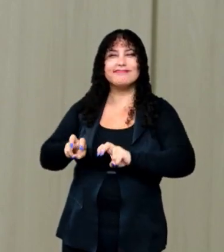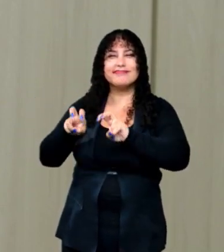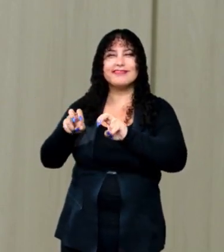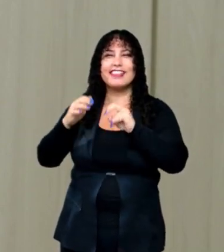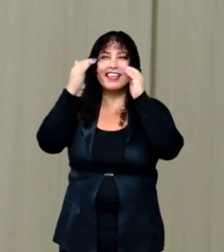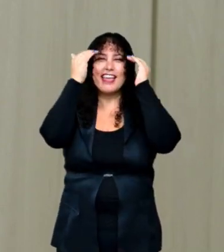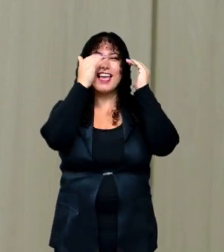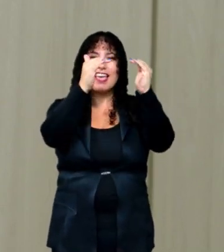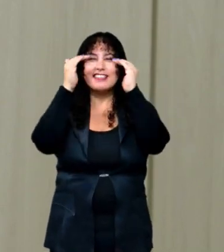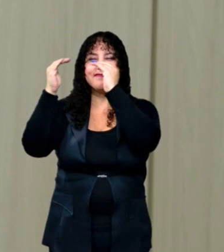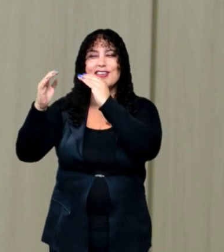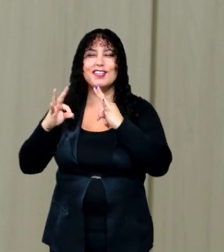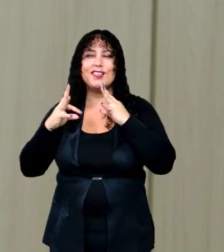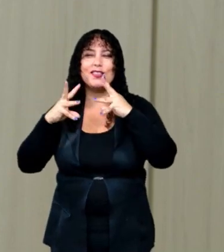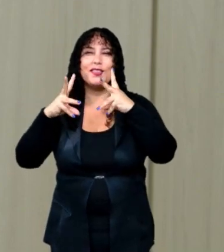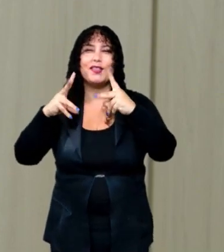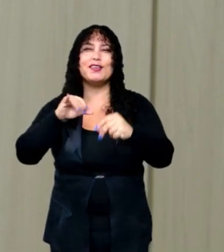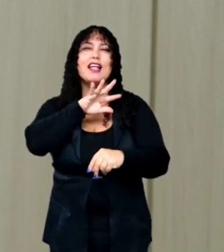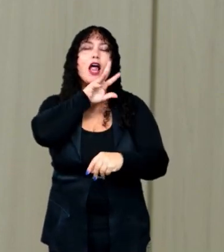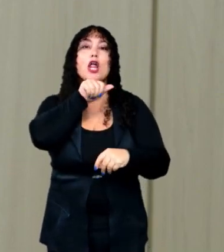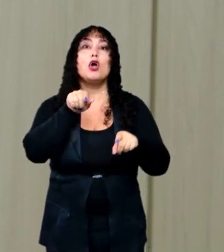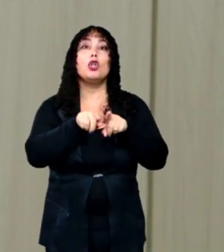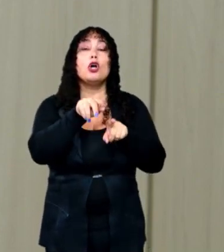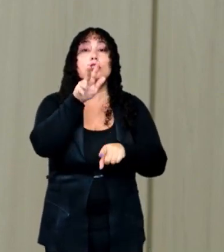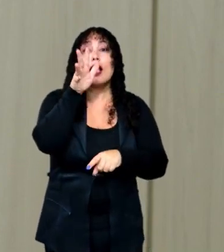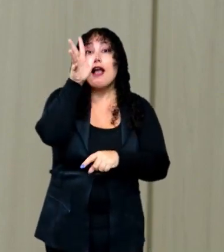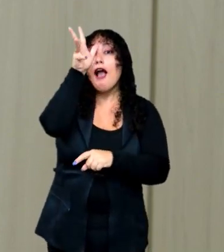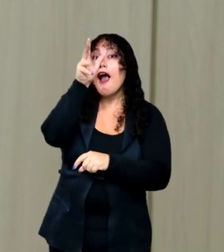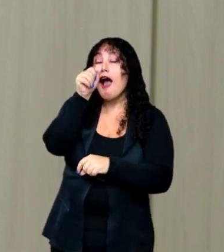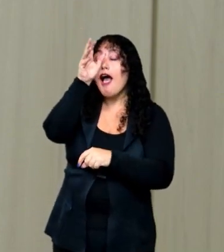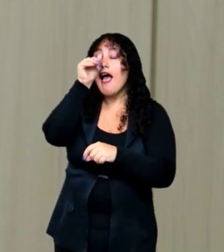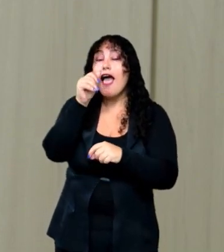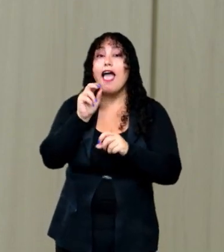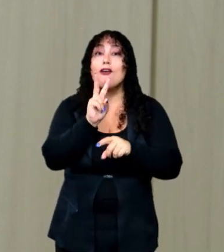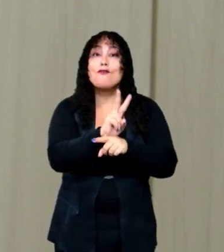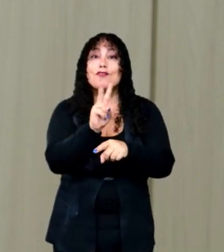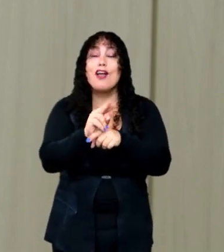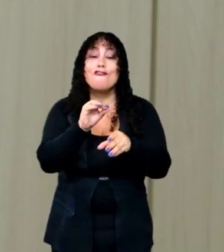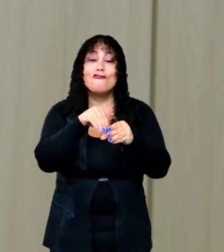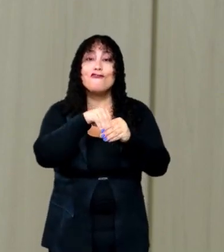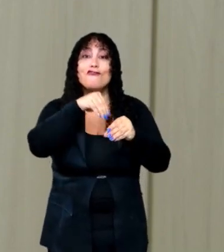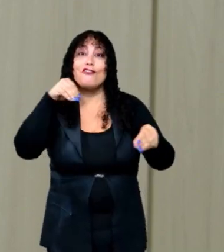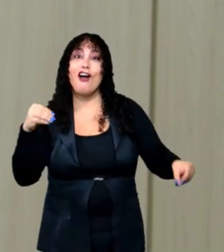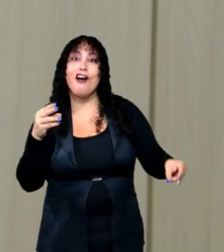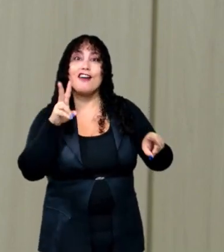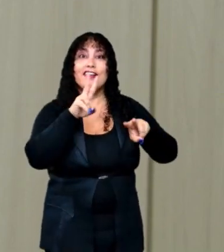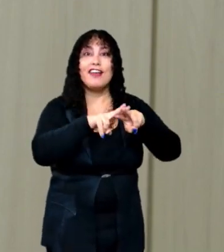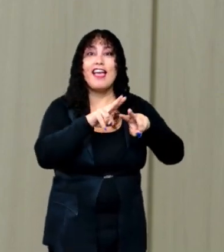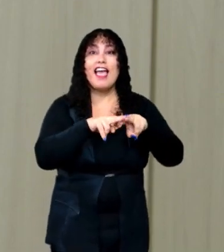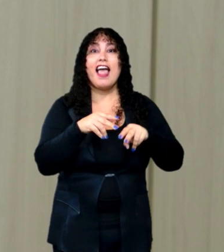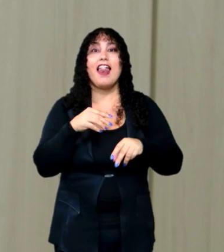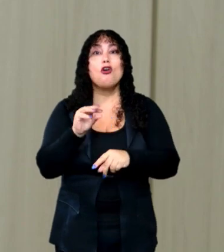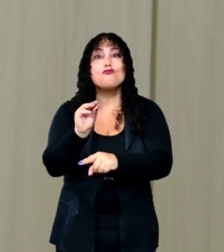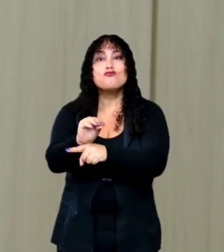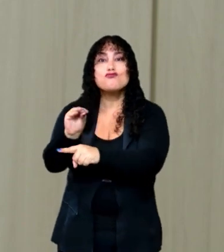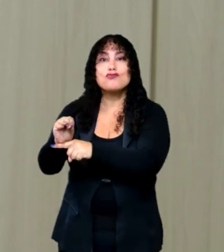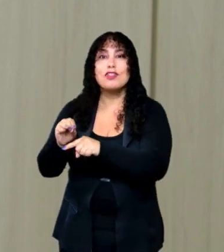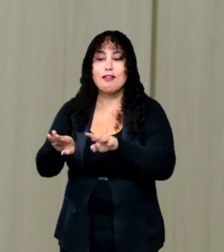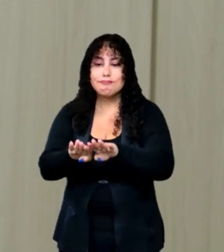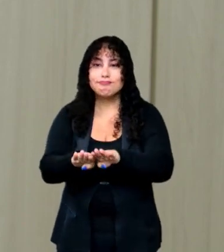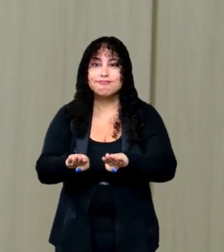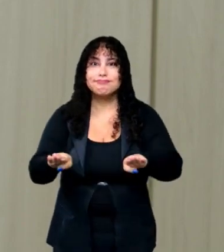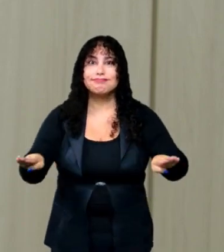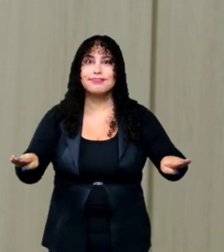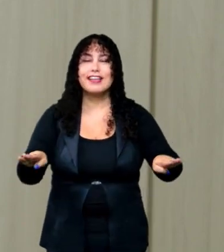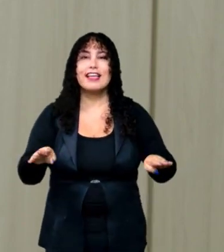respeita todos esses animais. Para você ter ideia, nossas codornas são criadas fora de gaiola. Elas são codornas criadas em piso, né? Onde todo